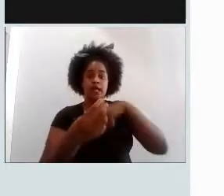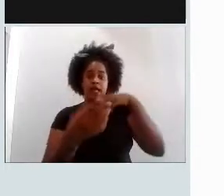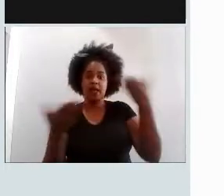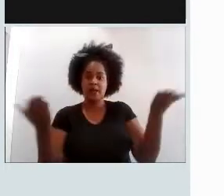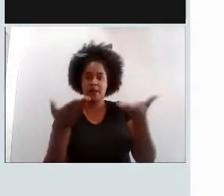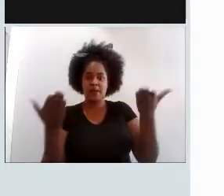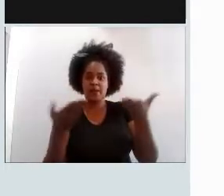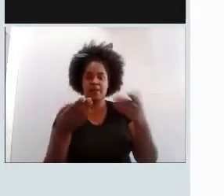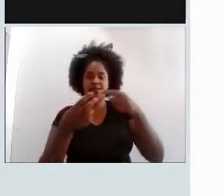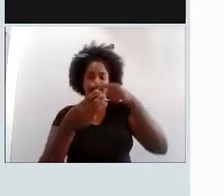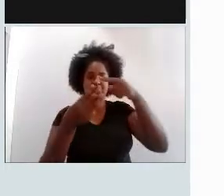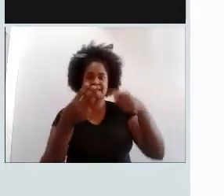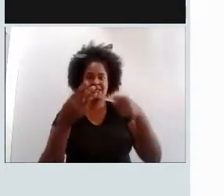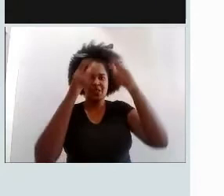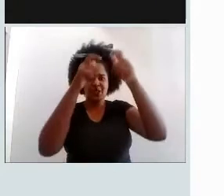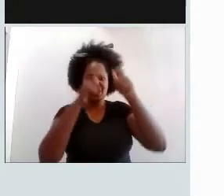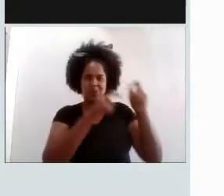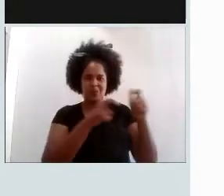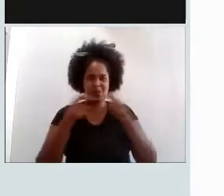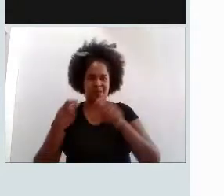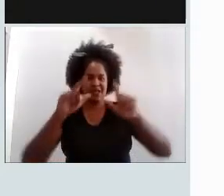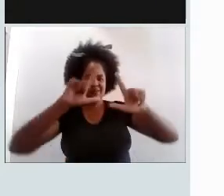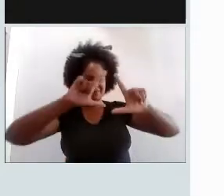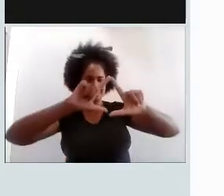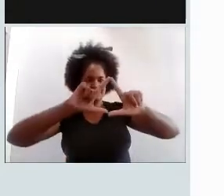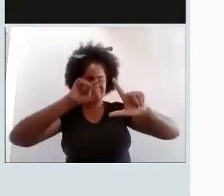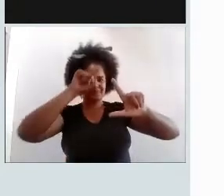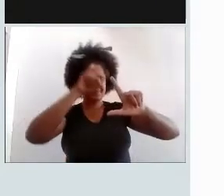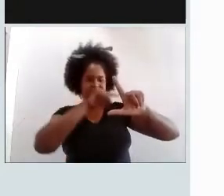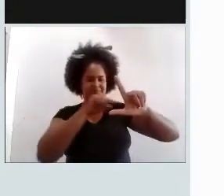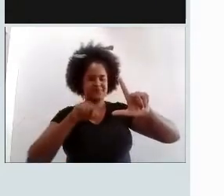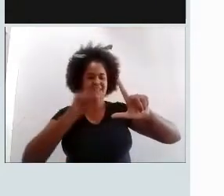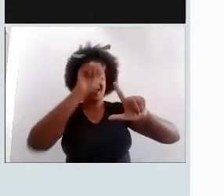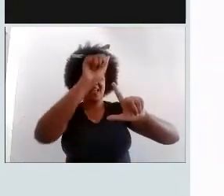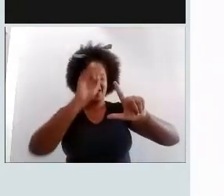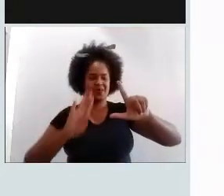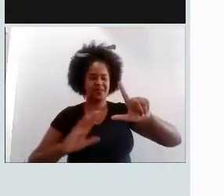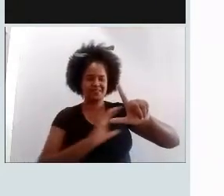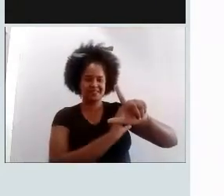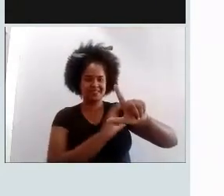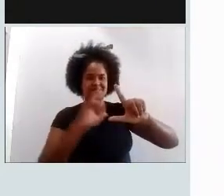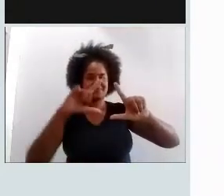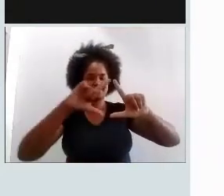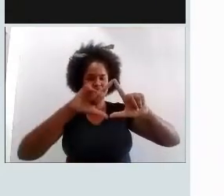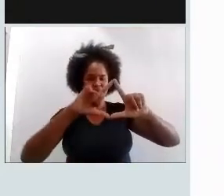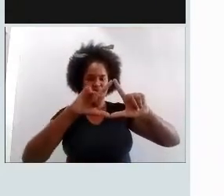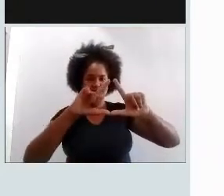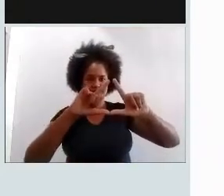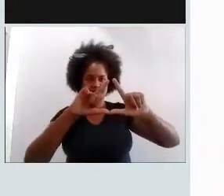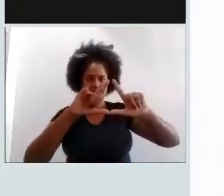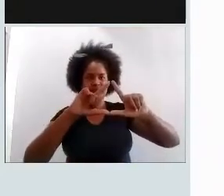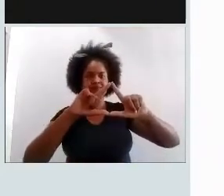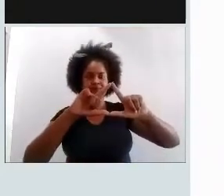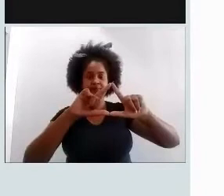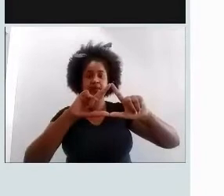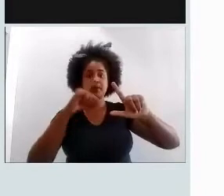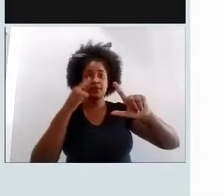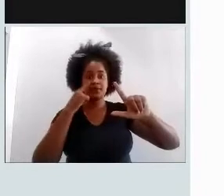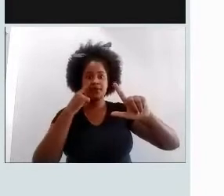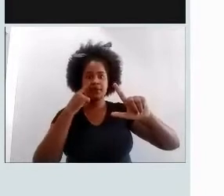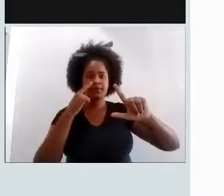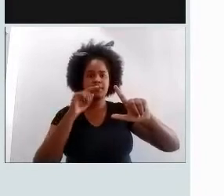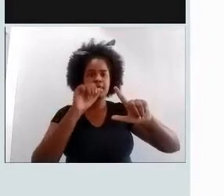Dados 3 pontos A, B, C não colineares, a reunião dos segmentos AB,